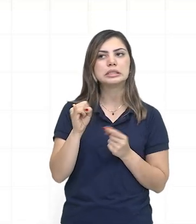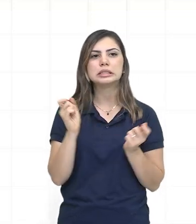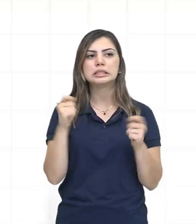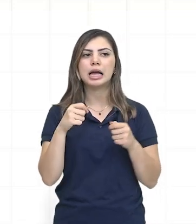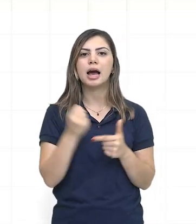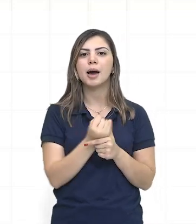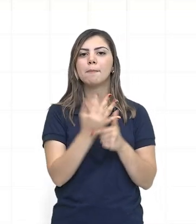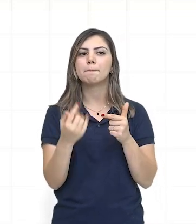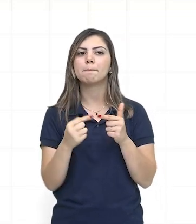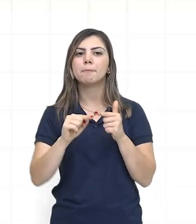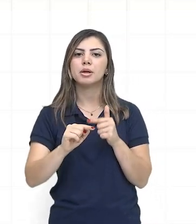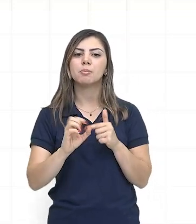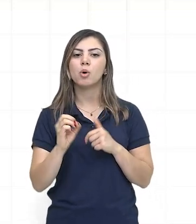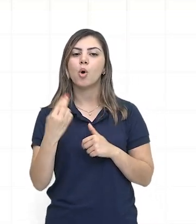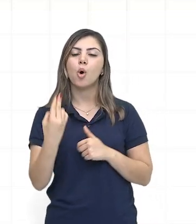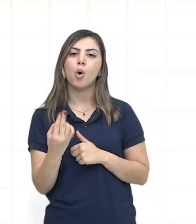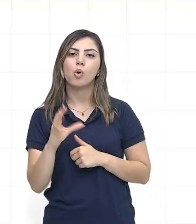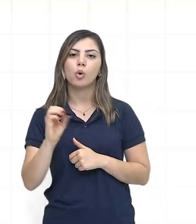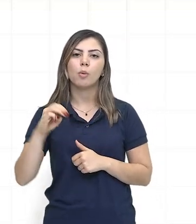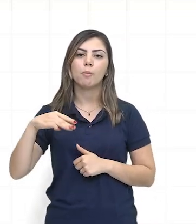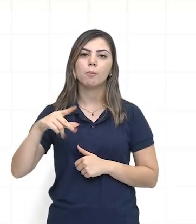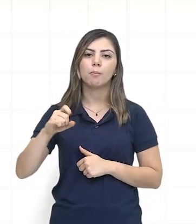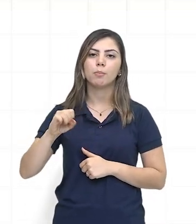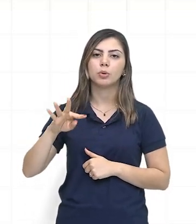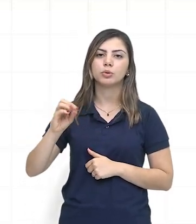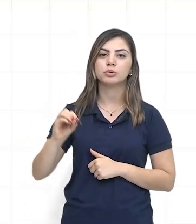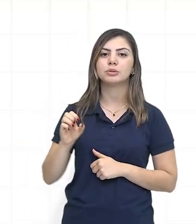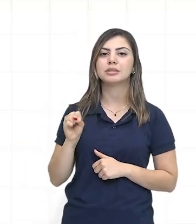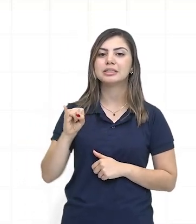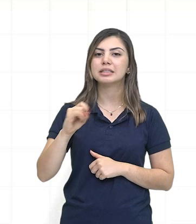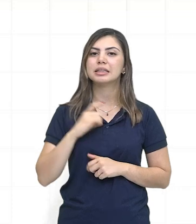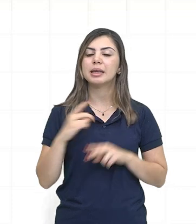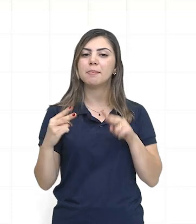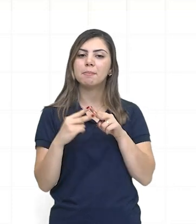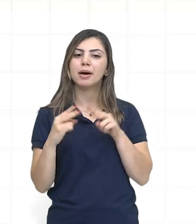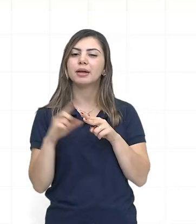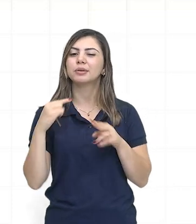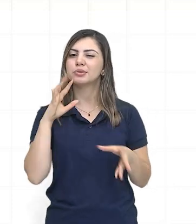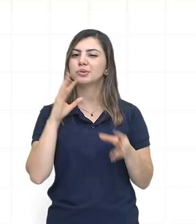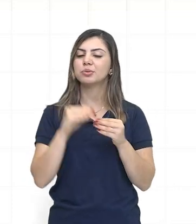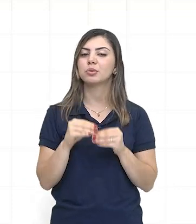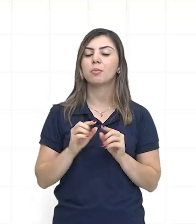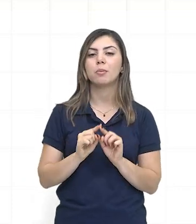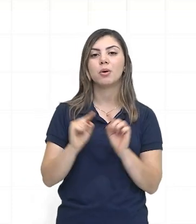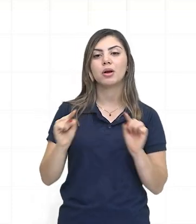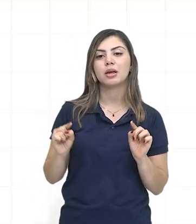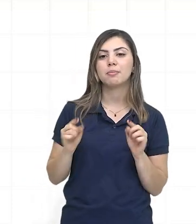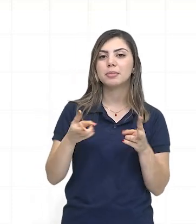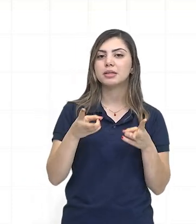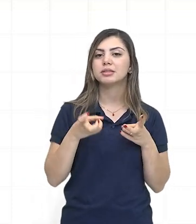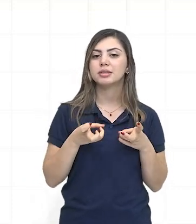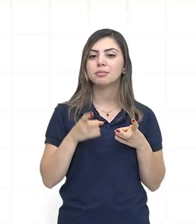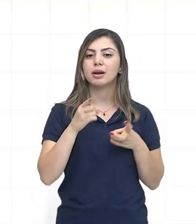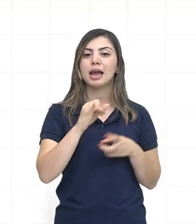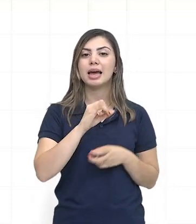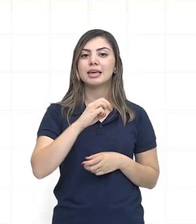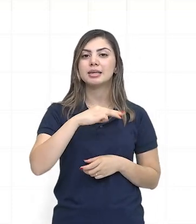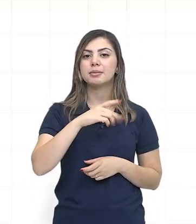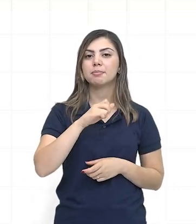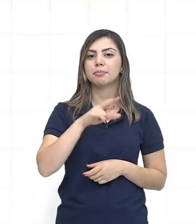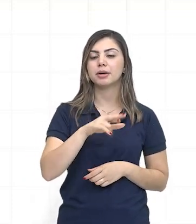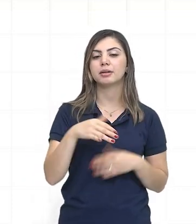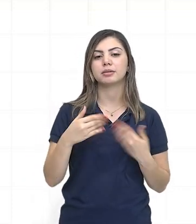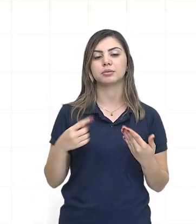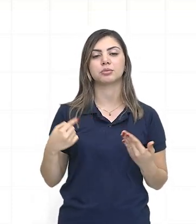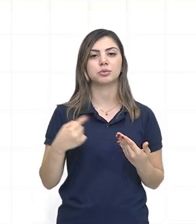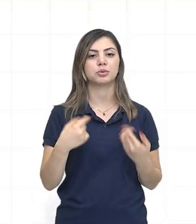primo ou composto. Se ele fosse par, a gente já ia saber que ele é composto. Mas como ele é ímpar, a gente precisa